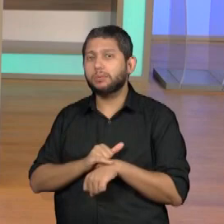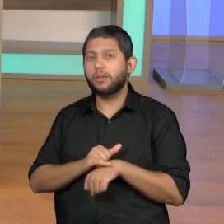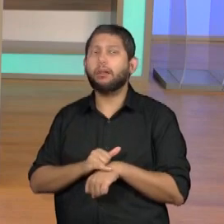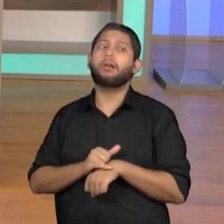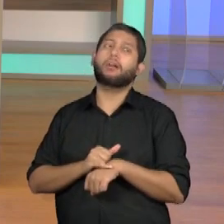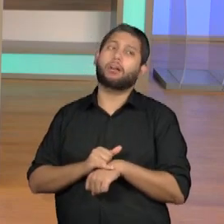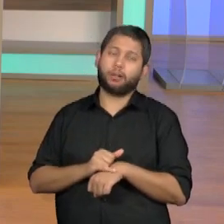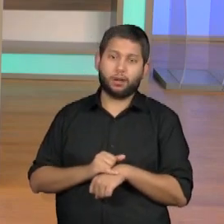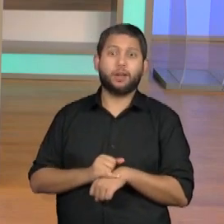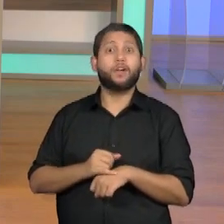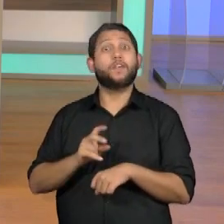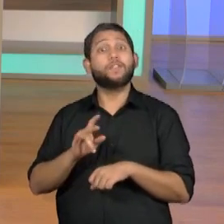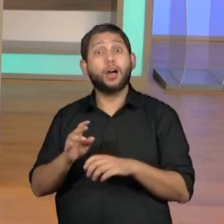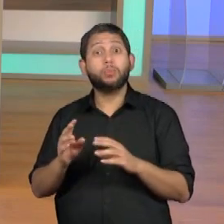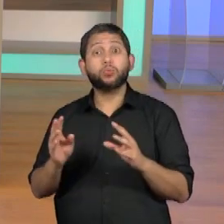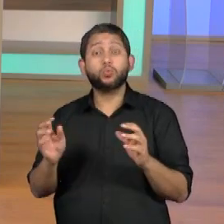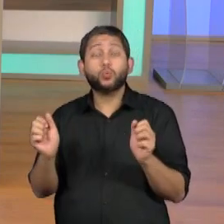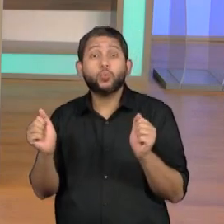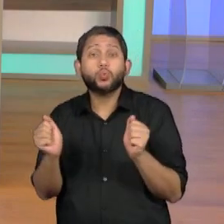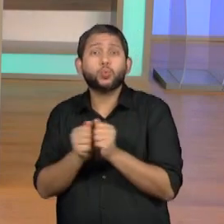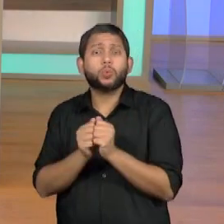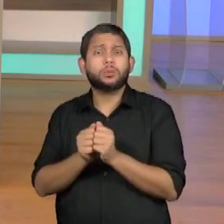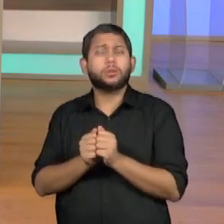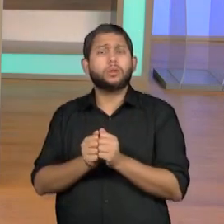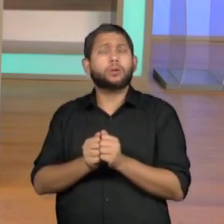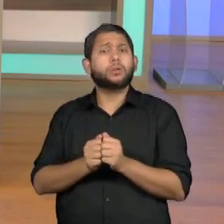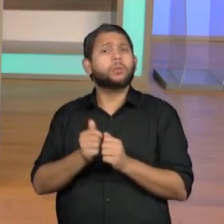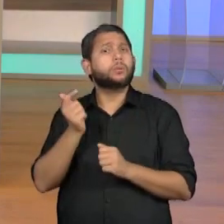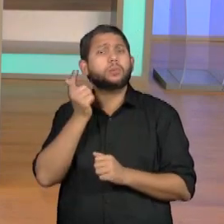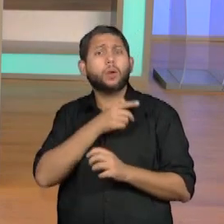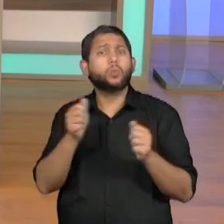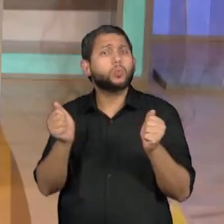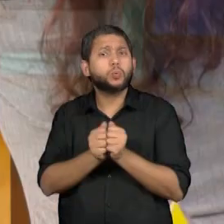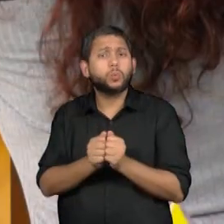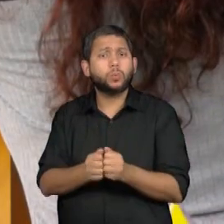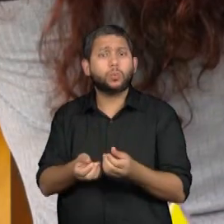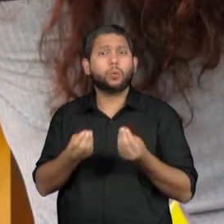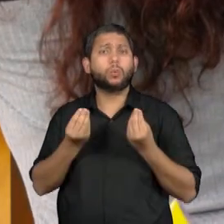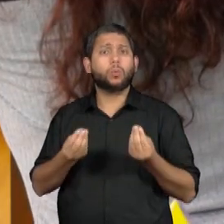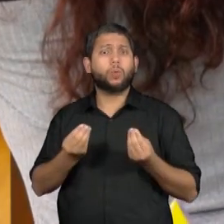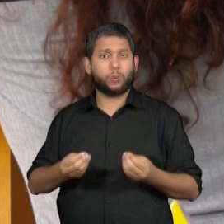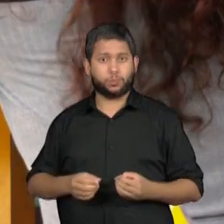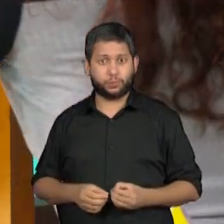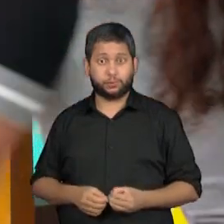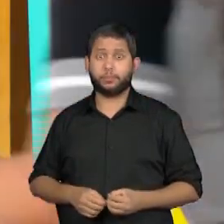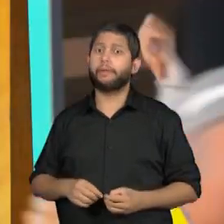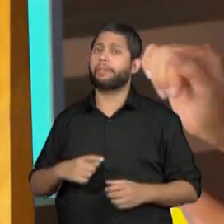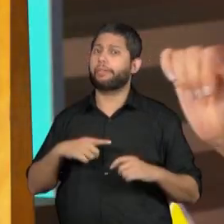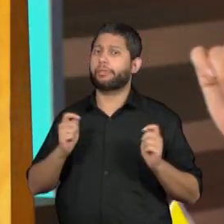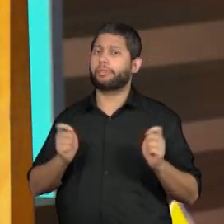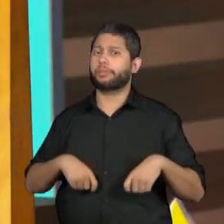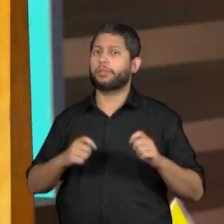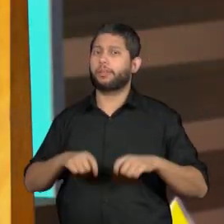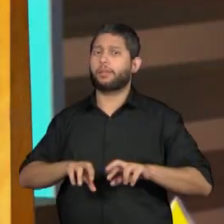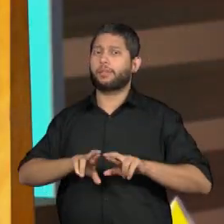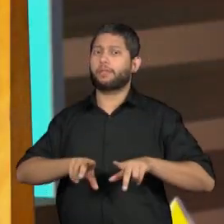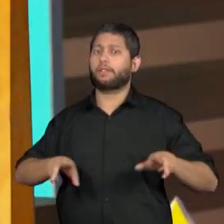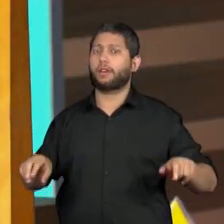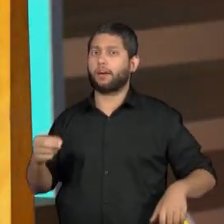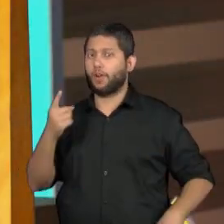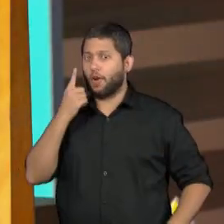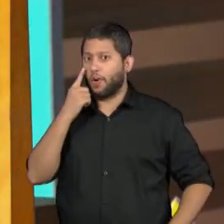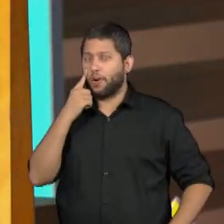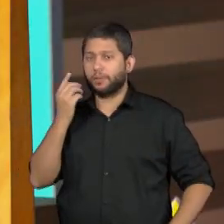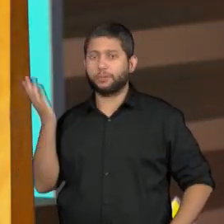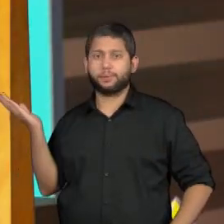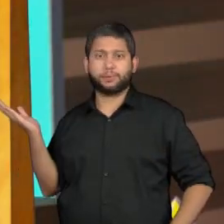geométricas planas. Como que a gente vai agrupar, Pro Juliana? Ah, de diferentes maneiras. Vamos dar uma olhadinha aqui.